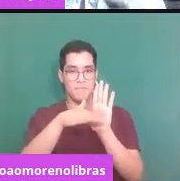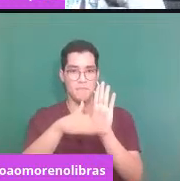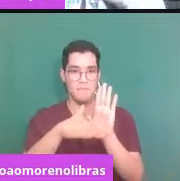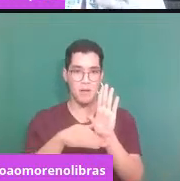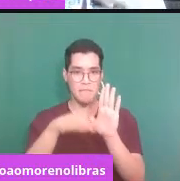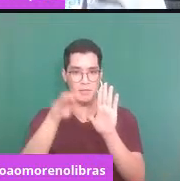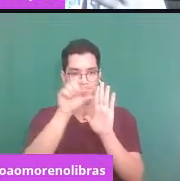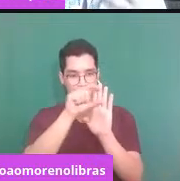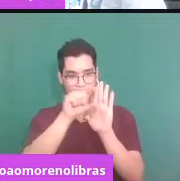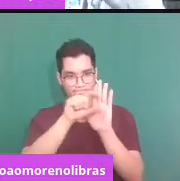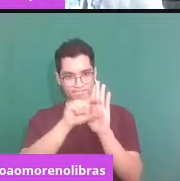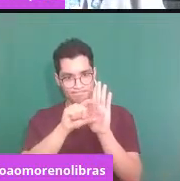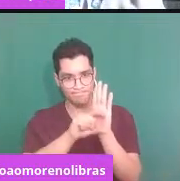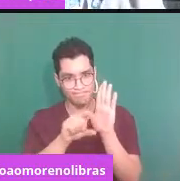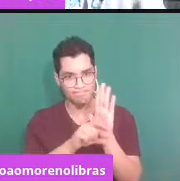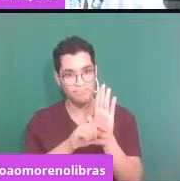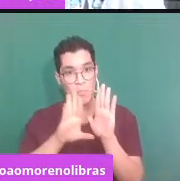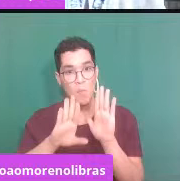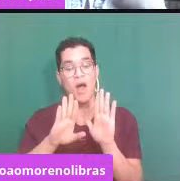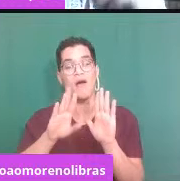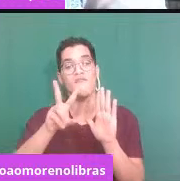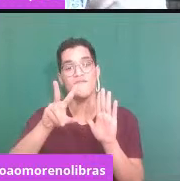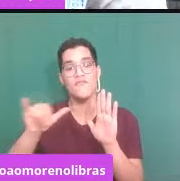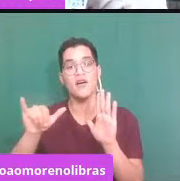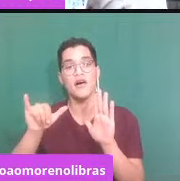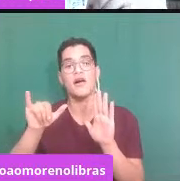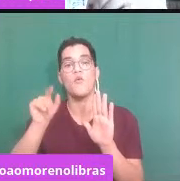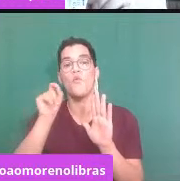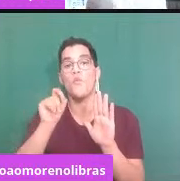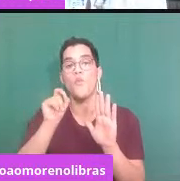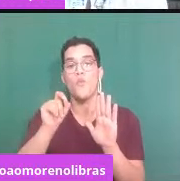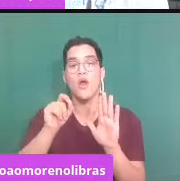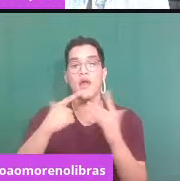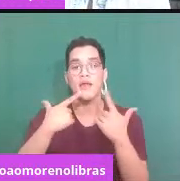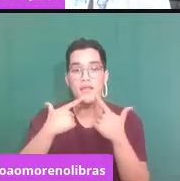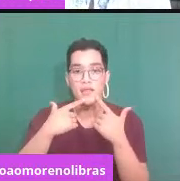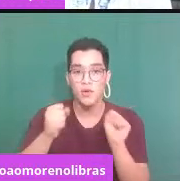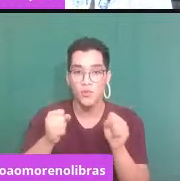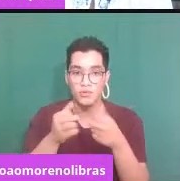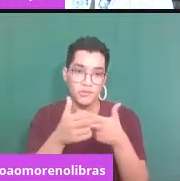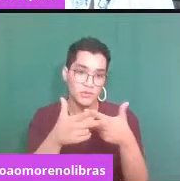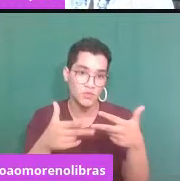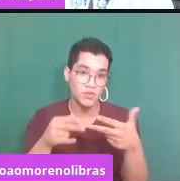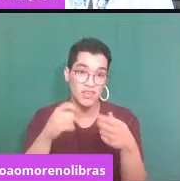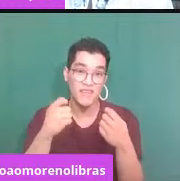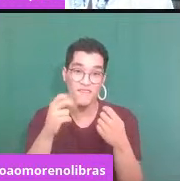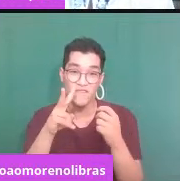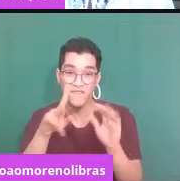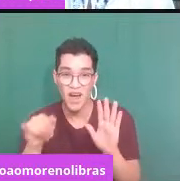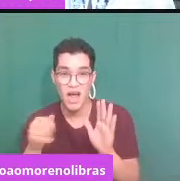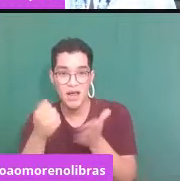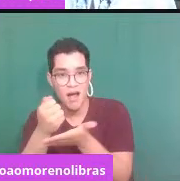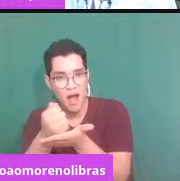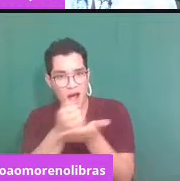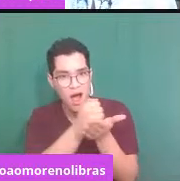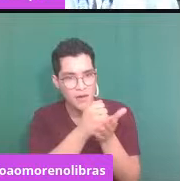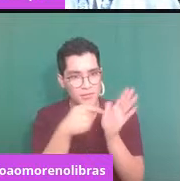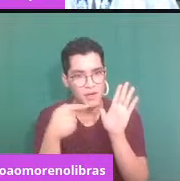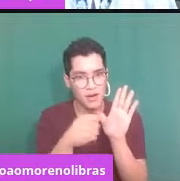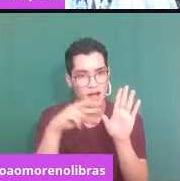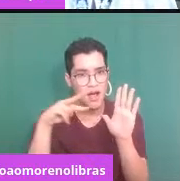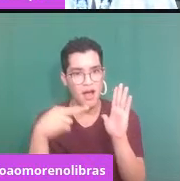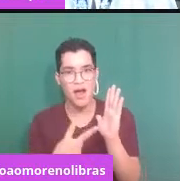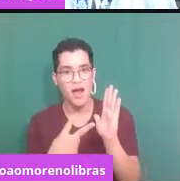Mas vão ter que buscar elementos linguísticos que favoreçam a análise. Então, substantivos, adjetivos, verbos,